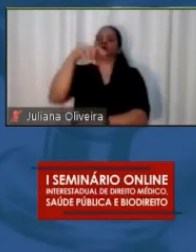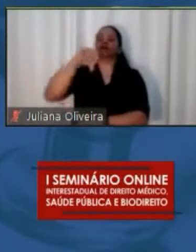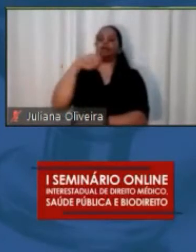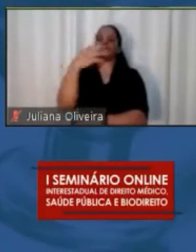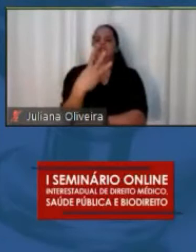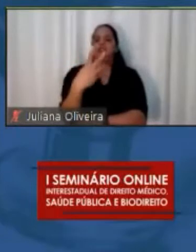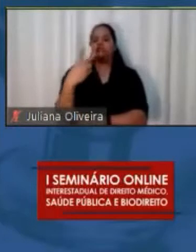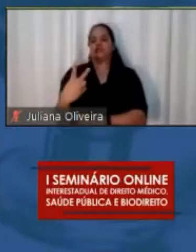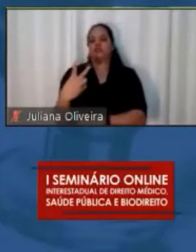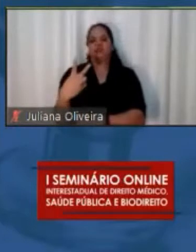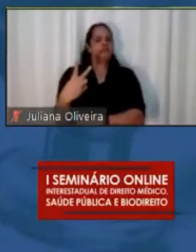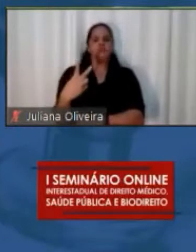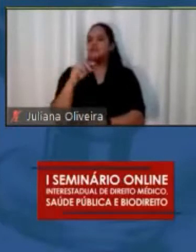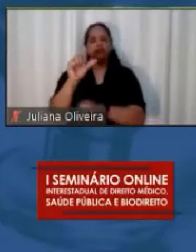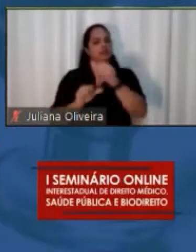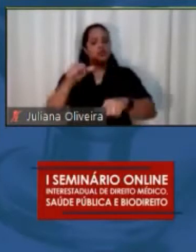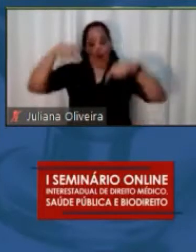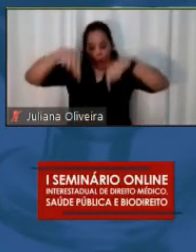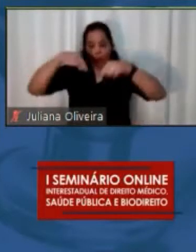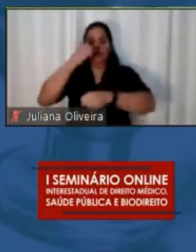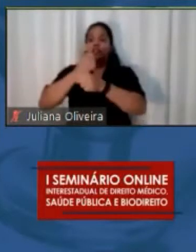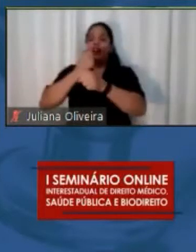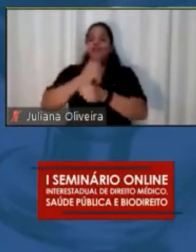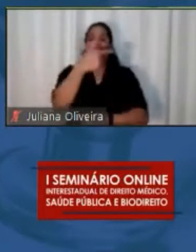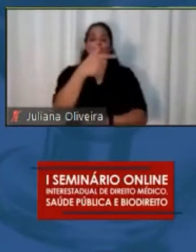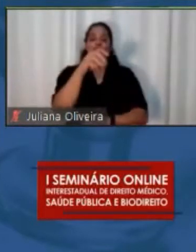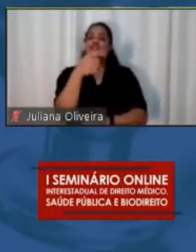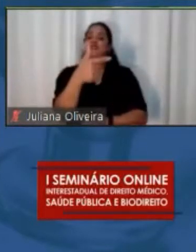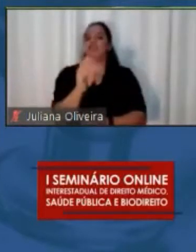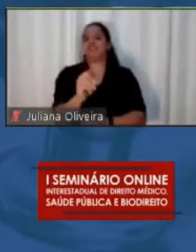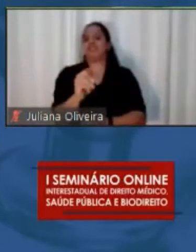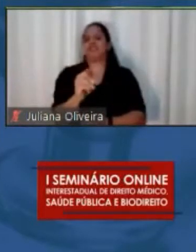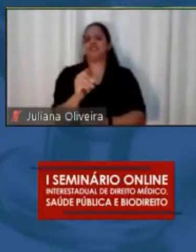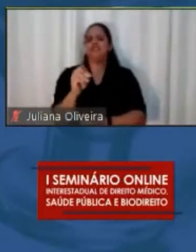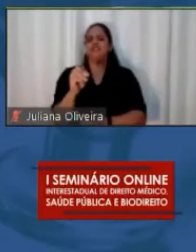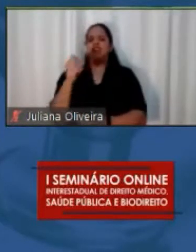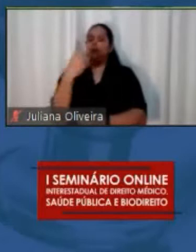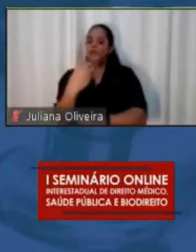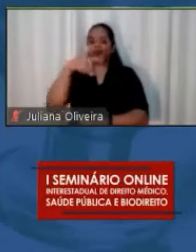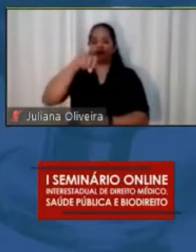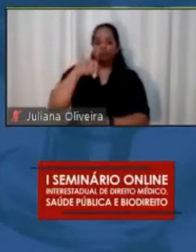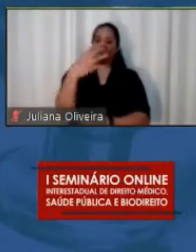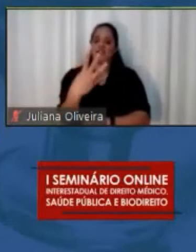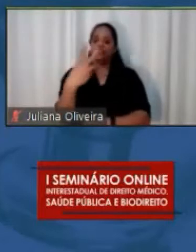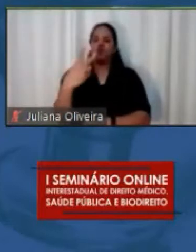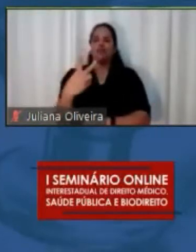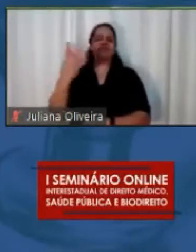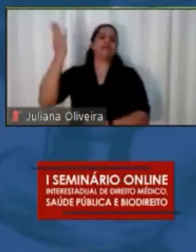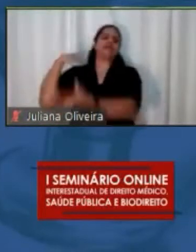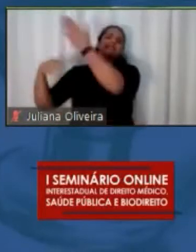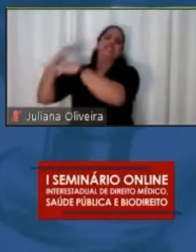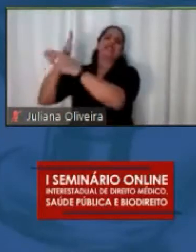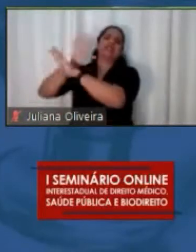vezes, questionar um conceito que foi estabelecido em 1942. Vale, então,